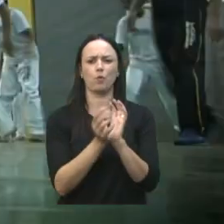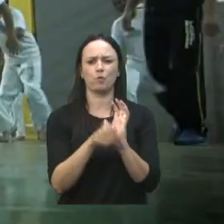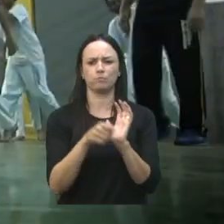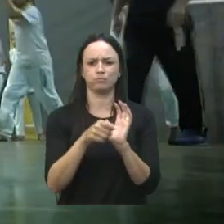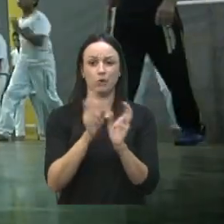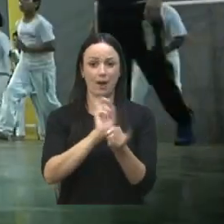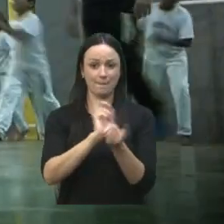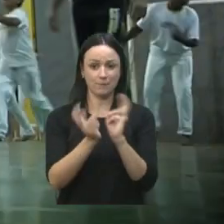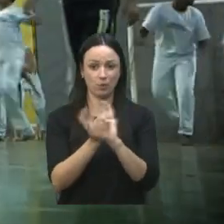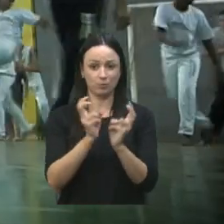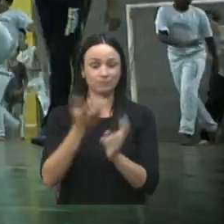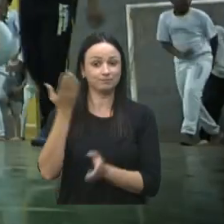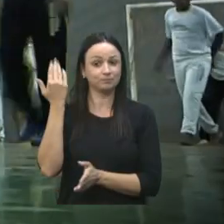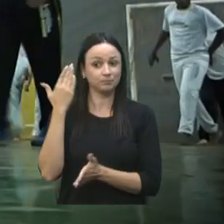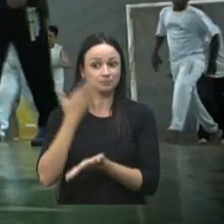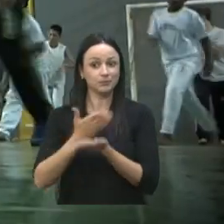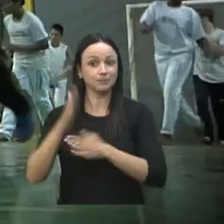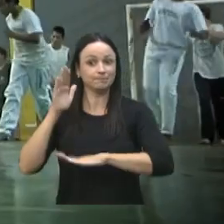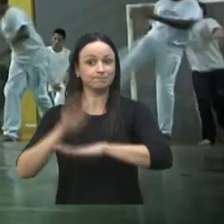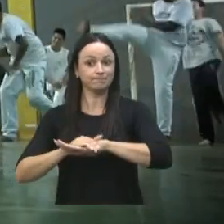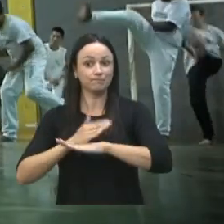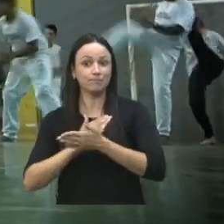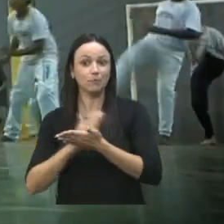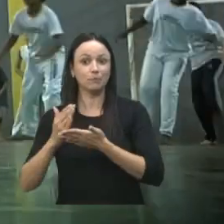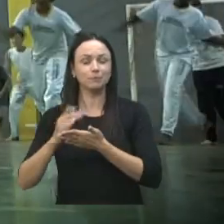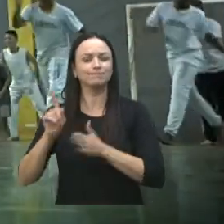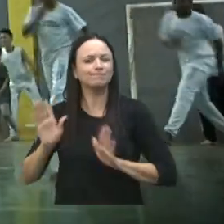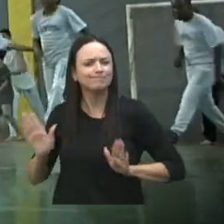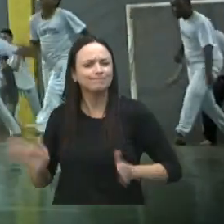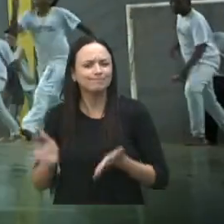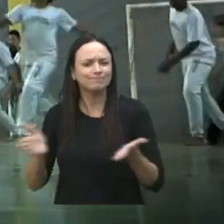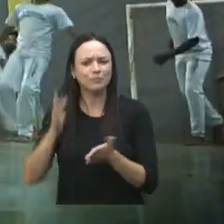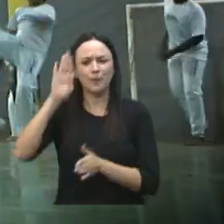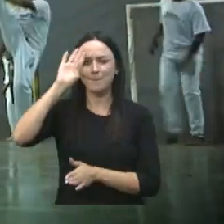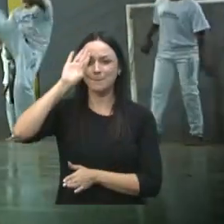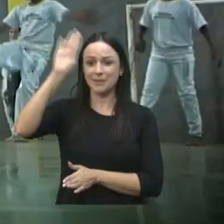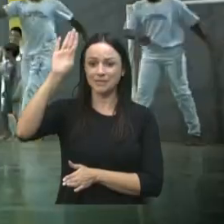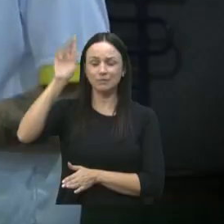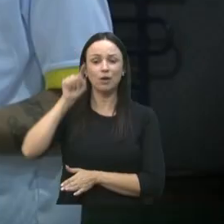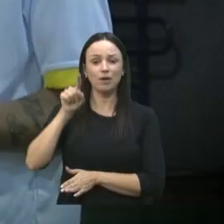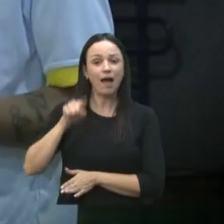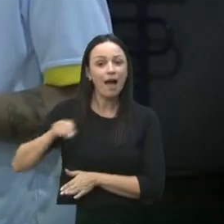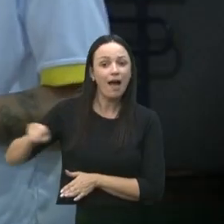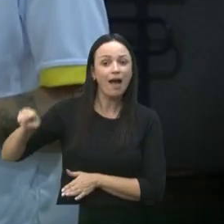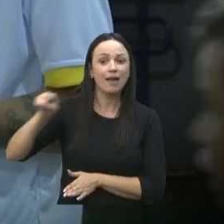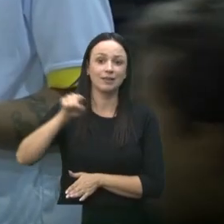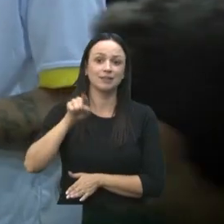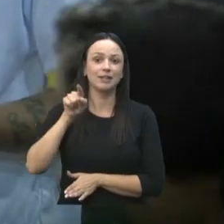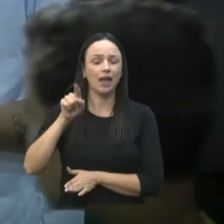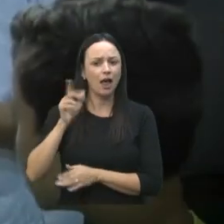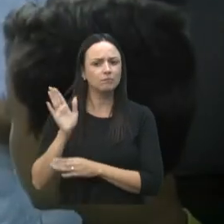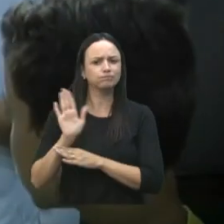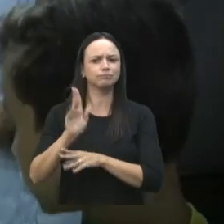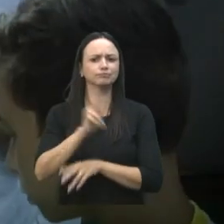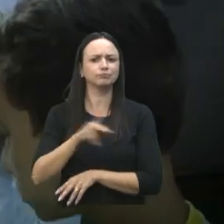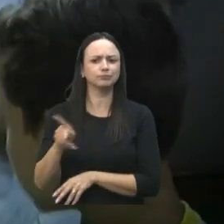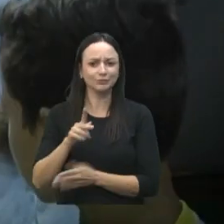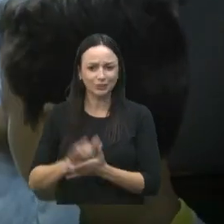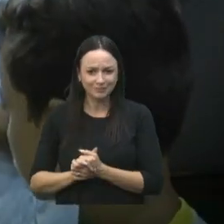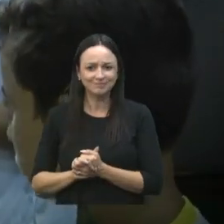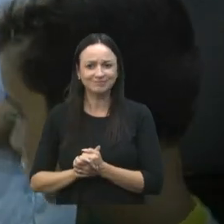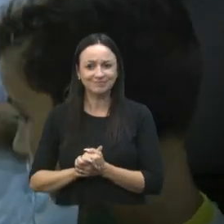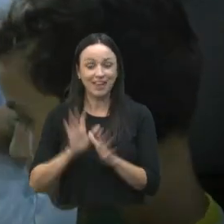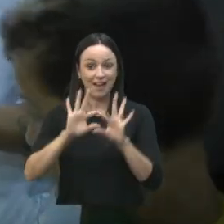quando teve a iniciativa, ele foi incentivado principalmente por aqueles que foram os seus mentores. E a